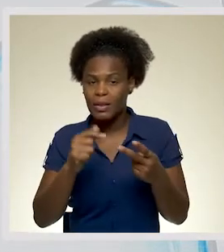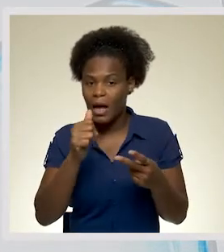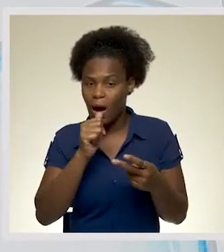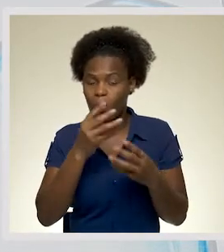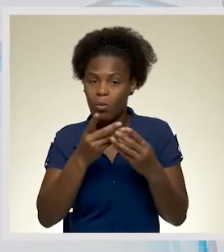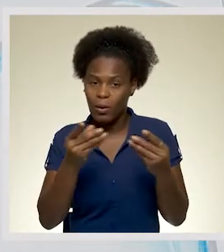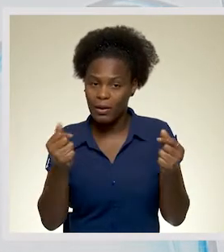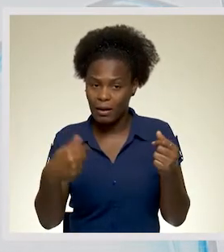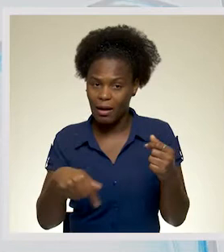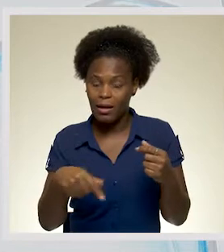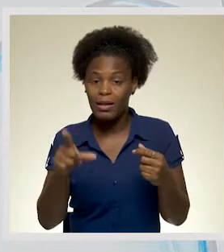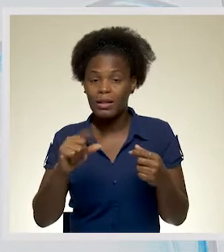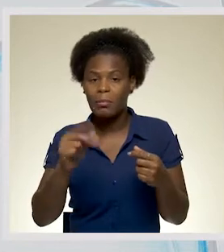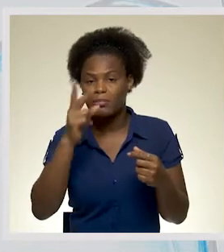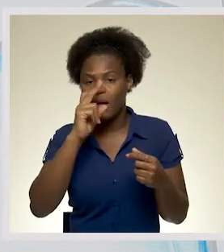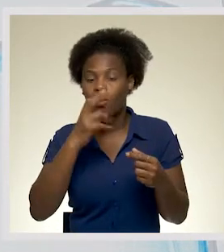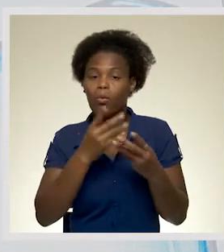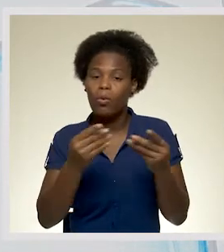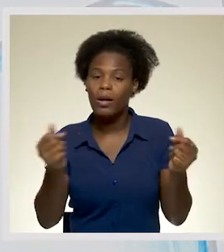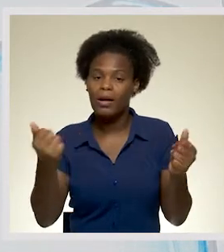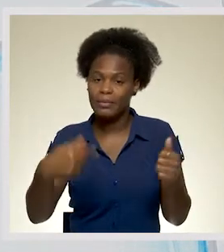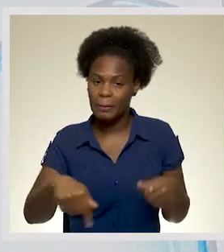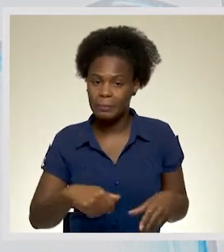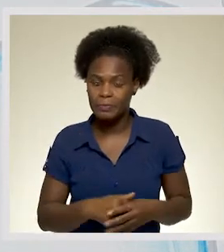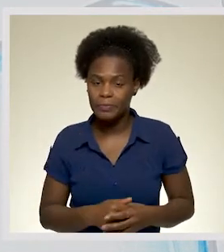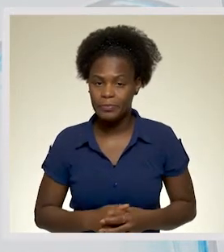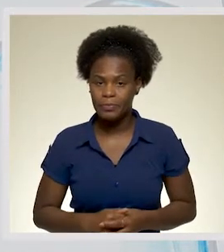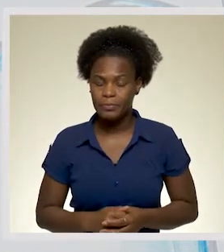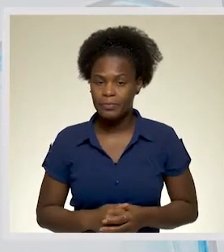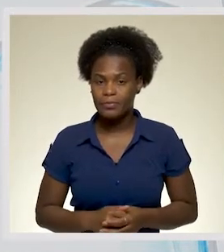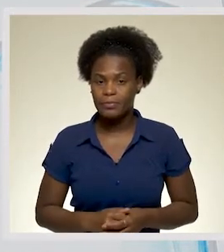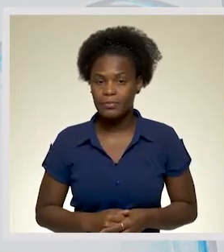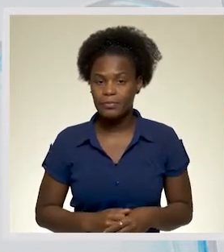de qualidade e ar de qualidade.